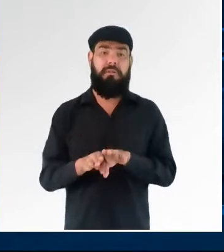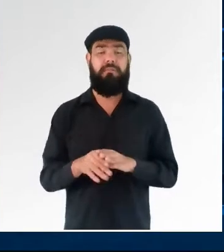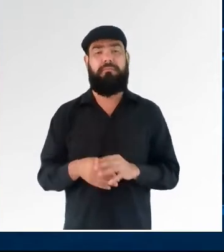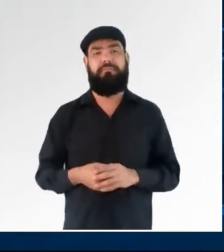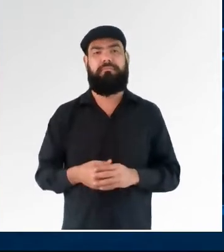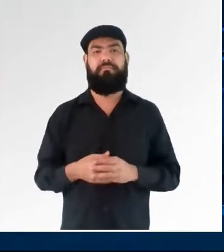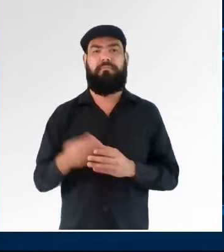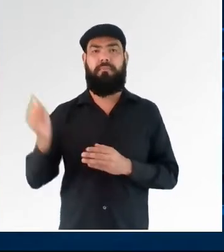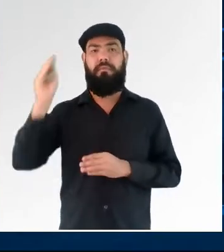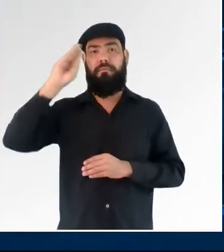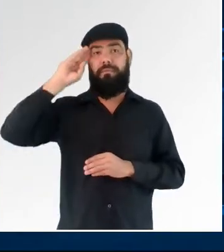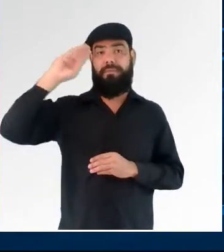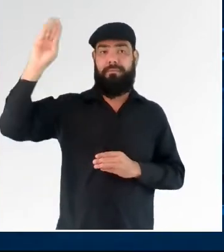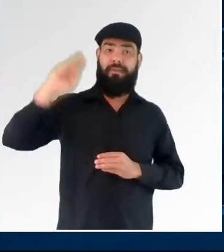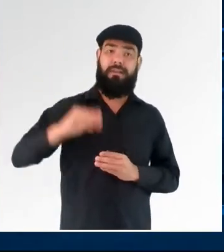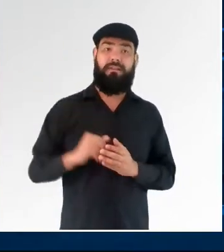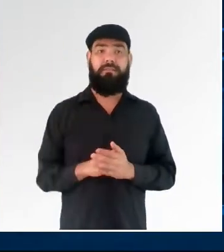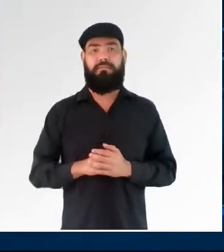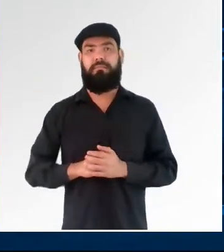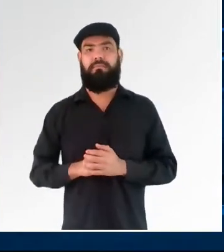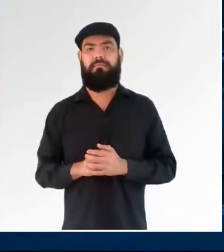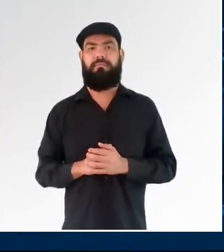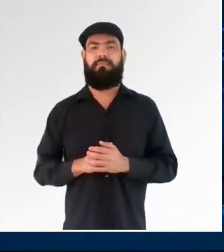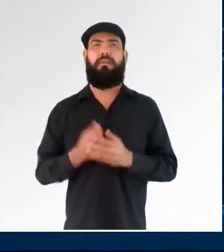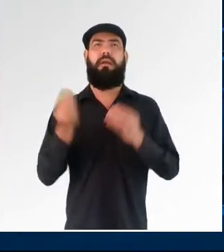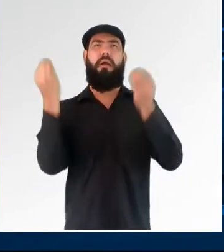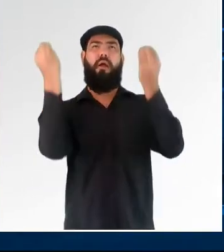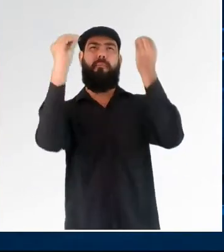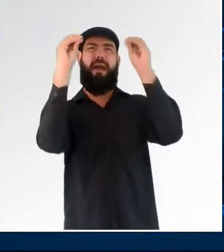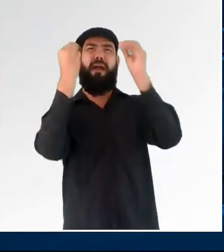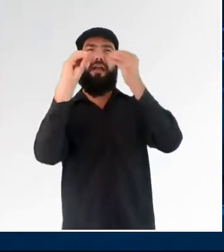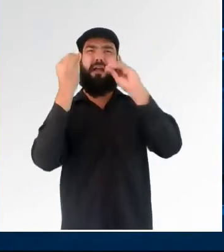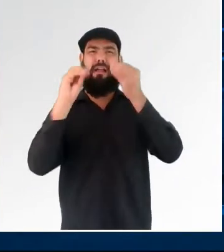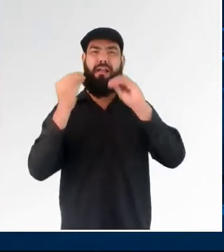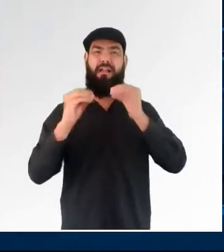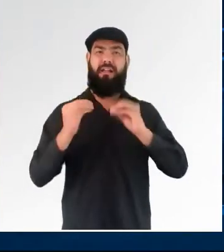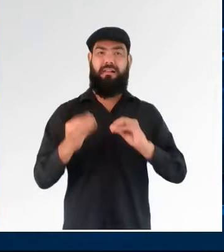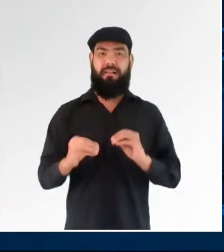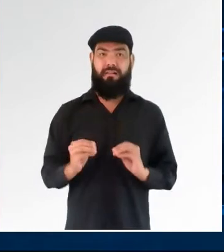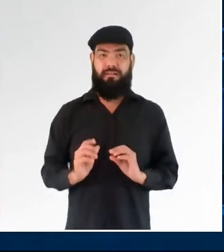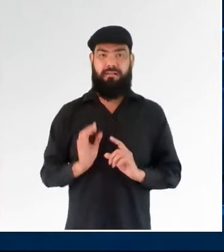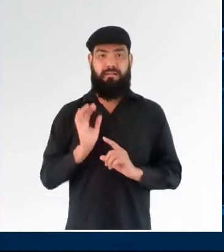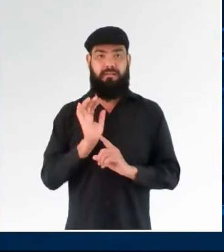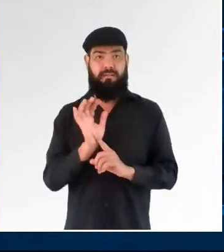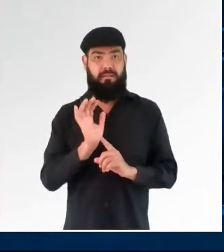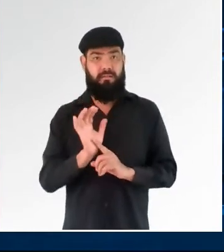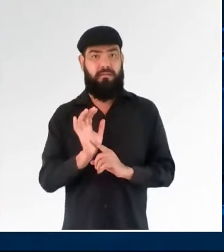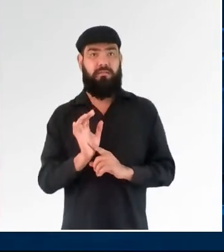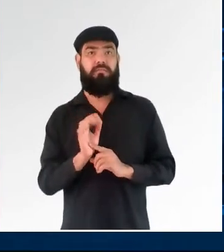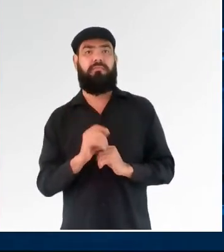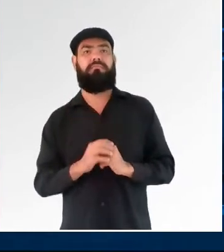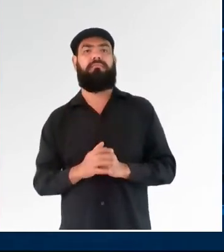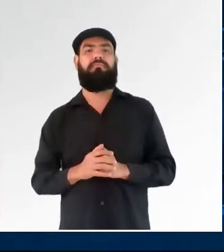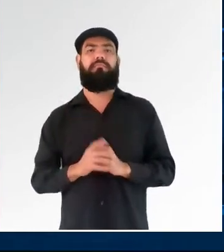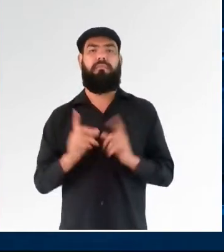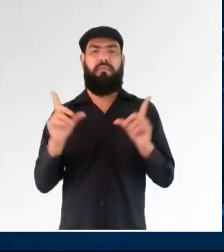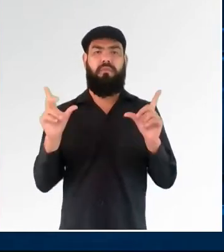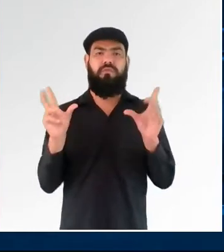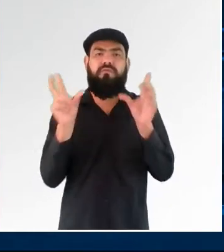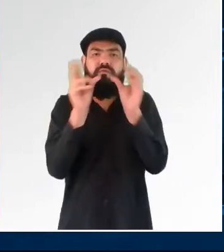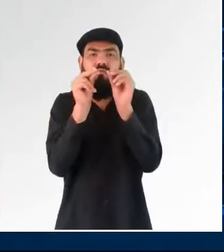narrativa. Esses pontos eles são expostos de forma abreviada. Aí que está a síntese,